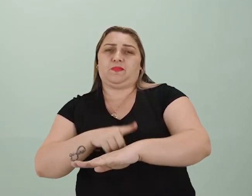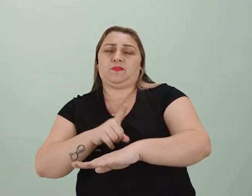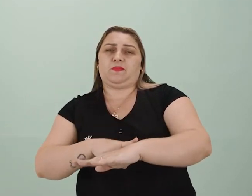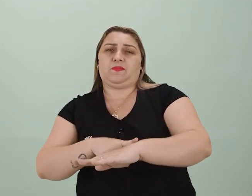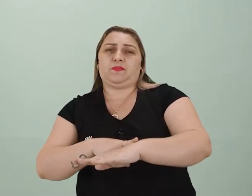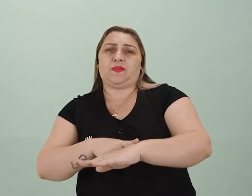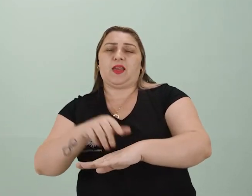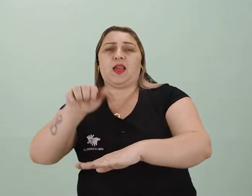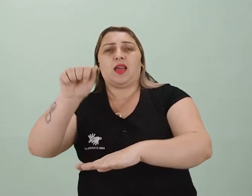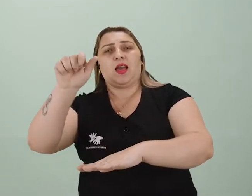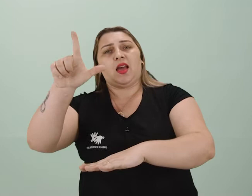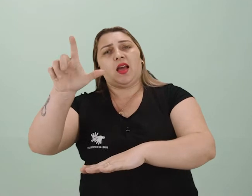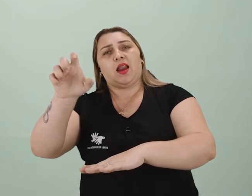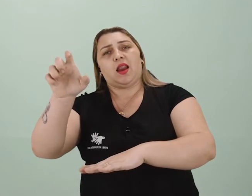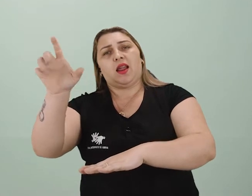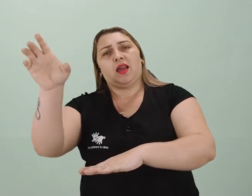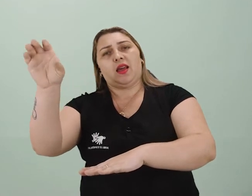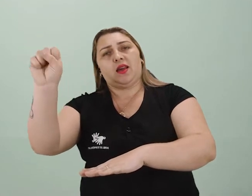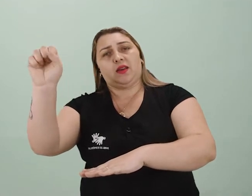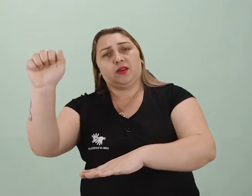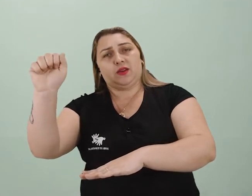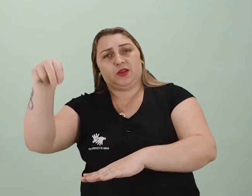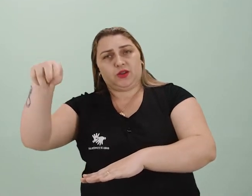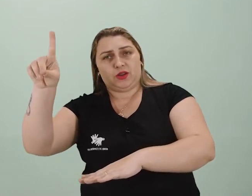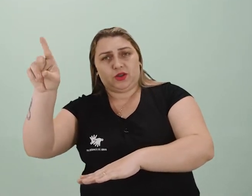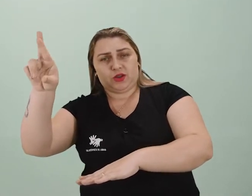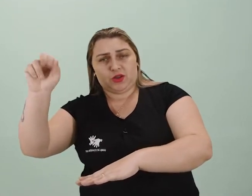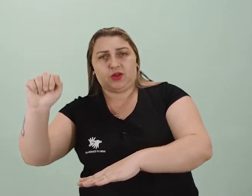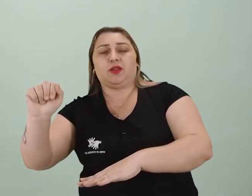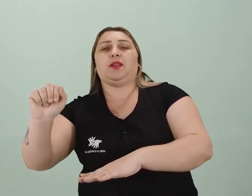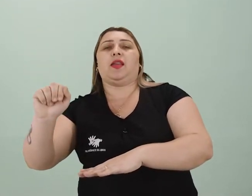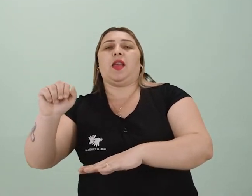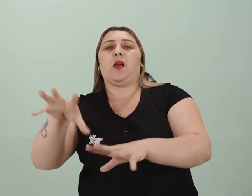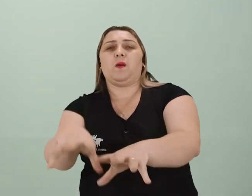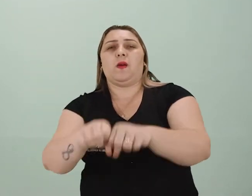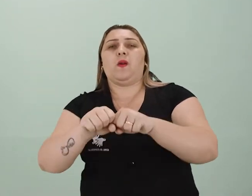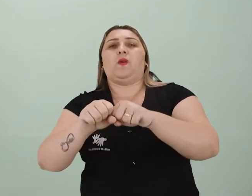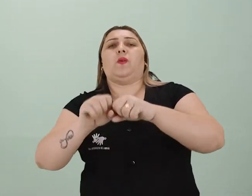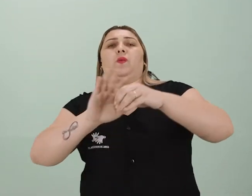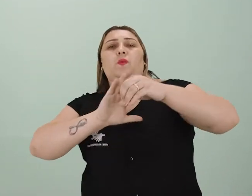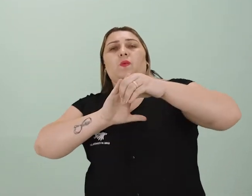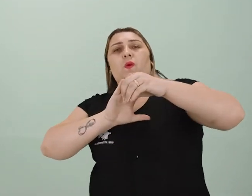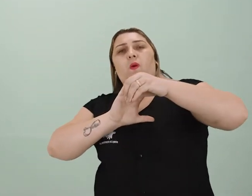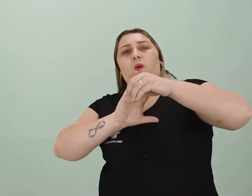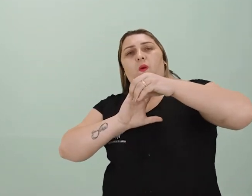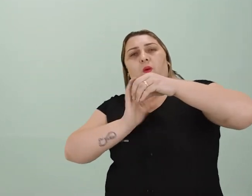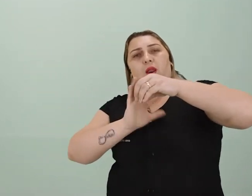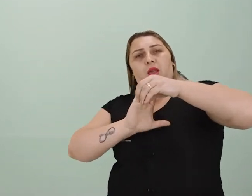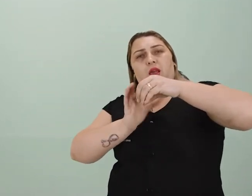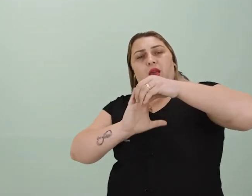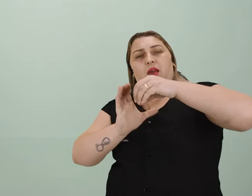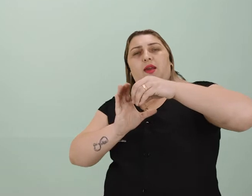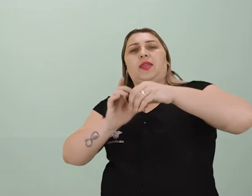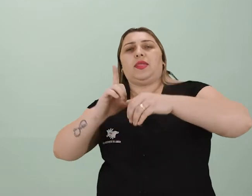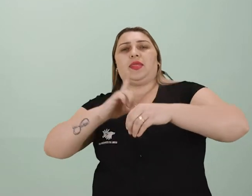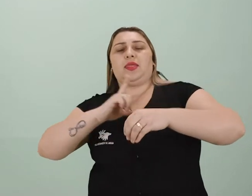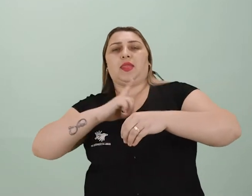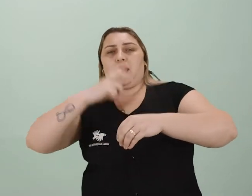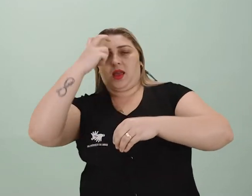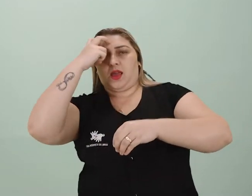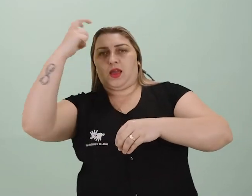quando Alexandre o Grande dominou todo o Oriente, então já tem uma fusão aí da cultura grega com a